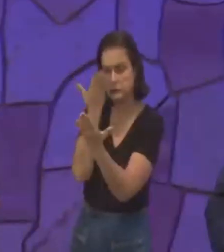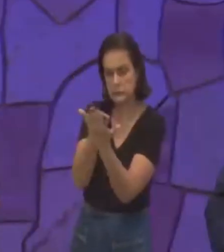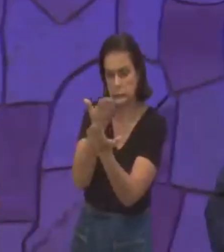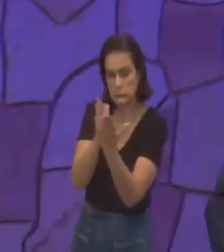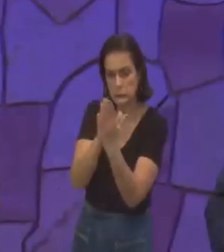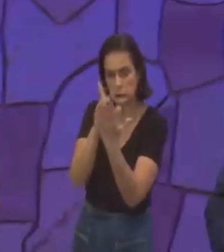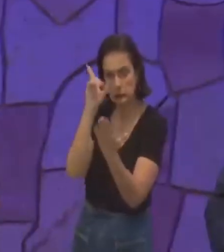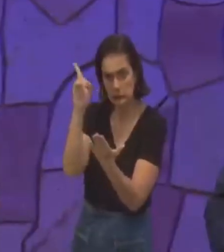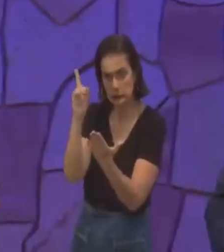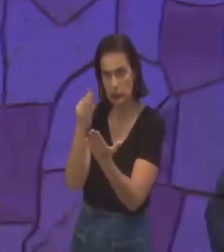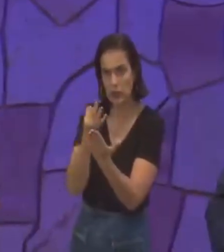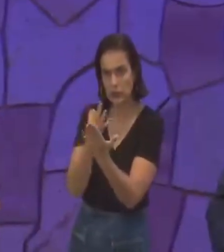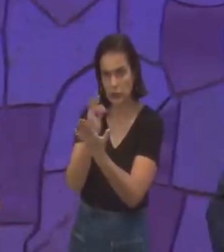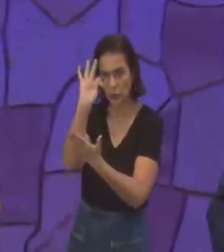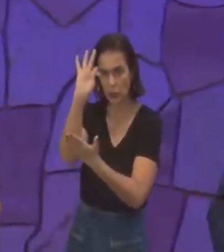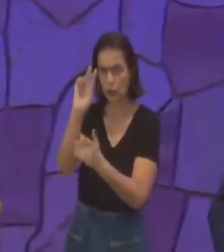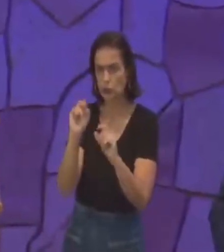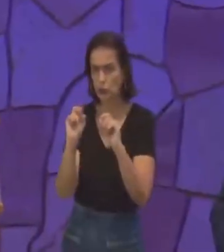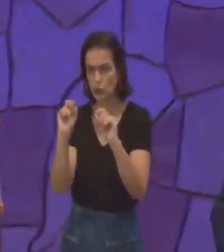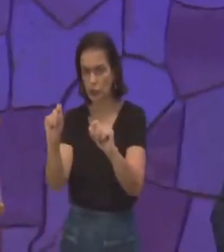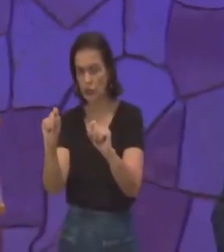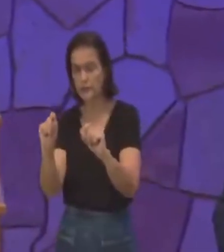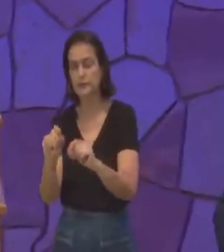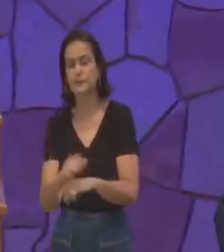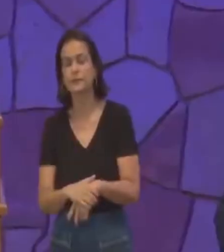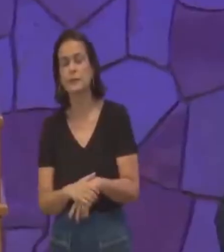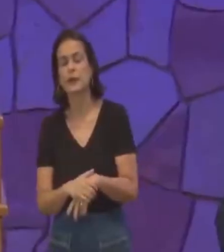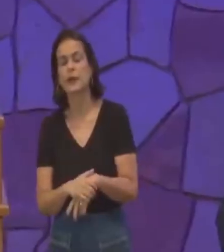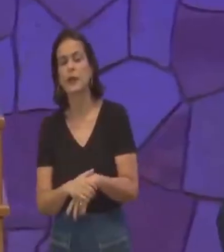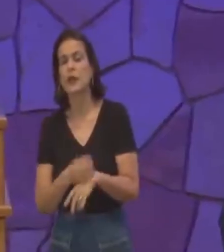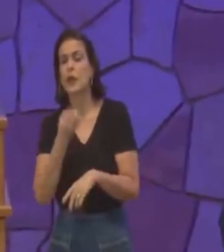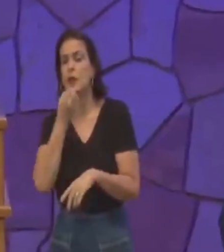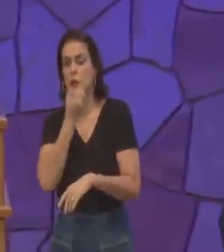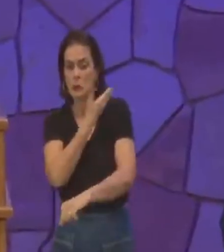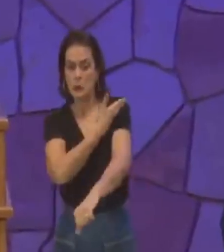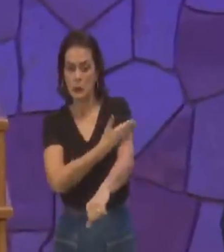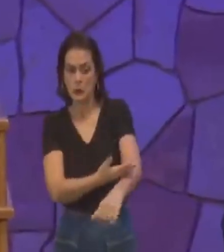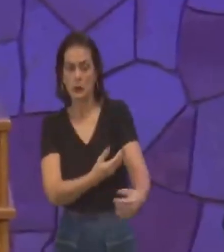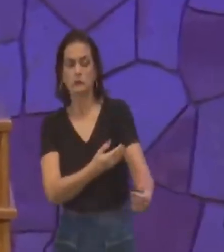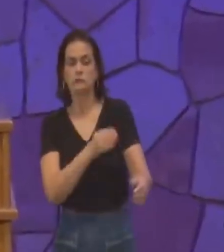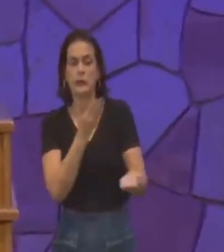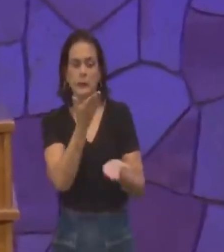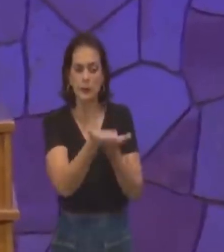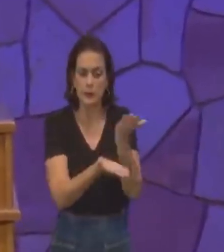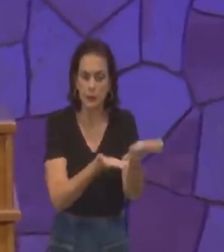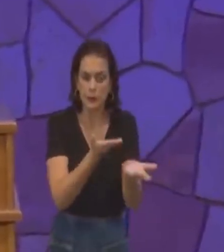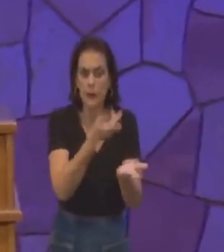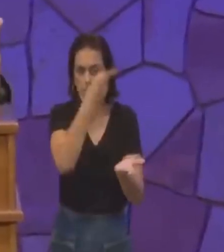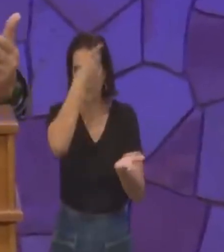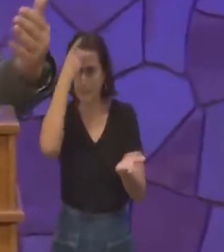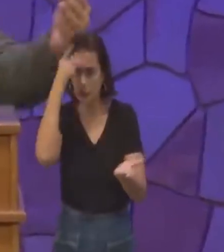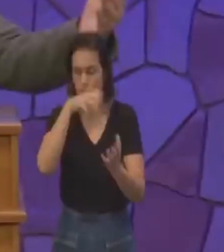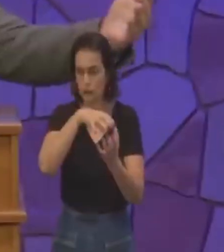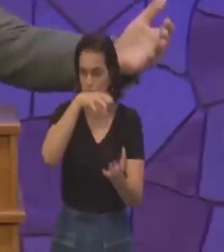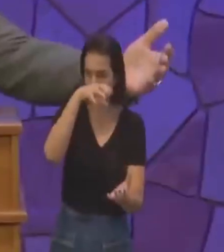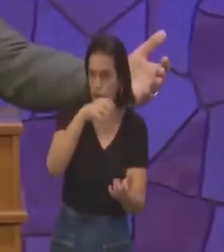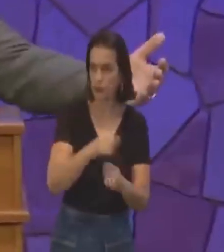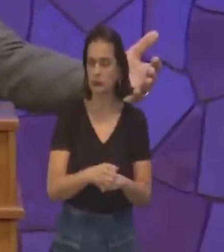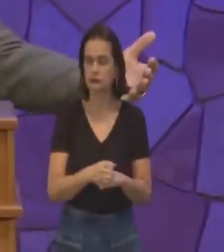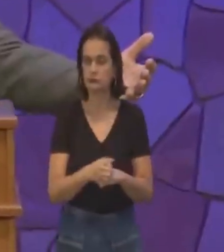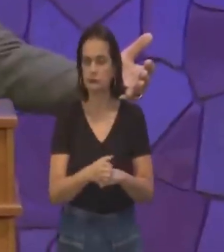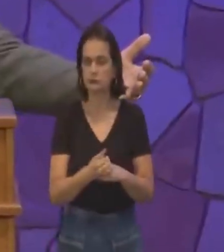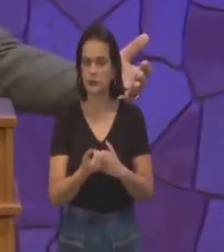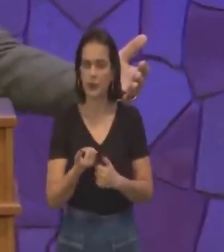momentos com os nossos pais em casa, que somos educados a bons costumes, tratar bem os mais velhos, ceder